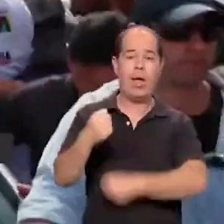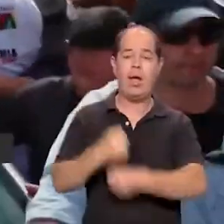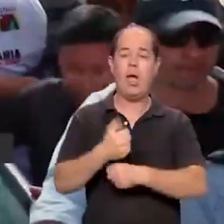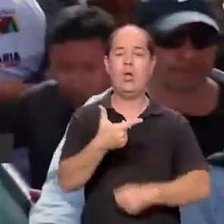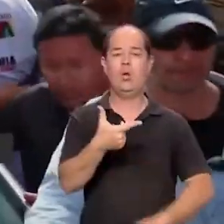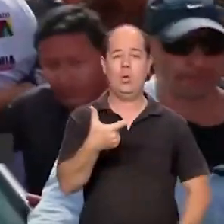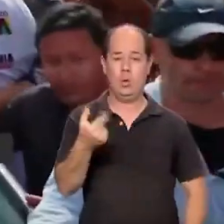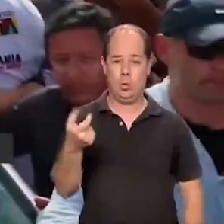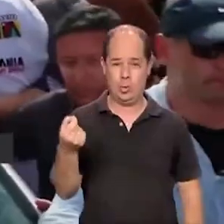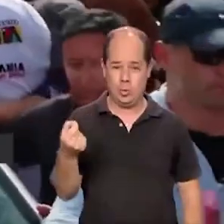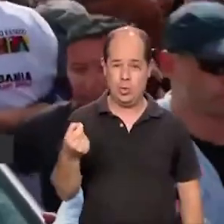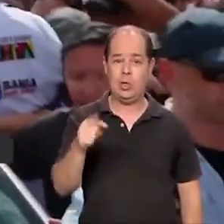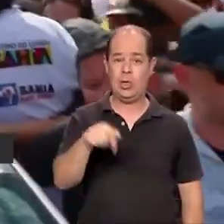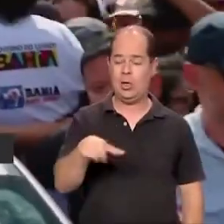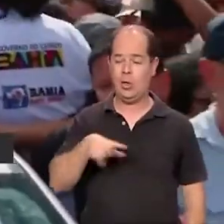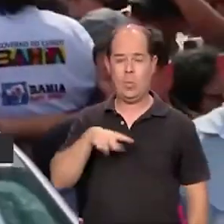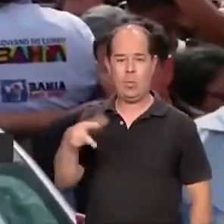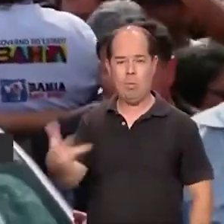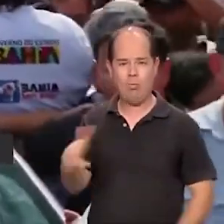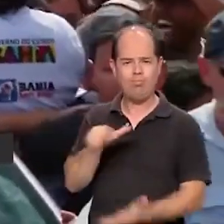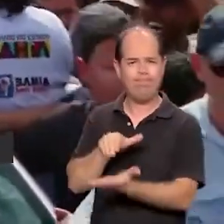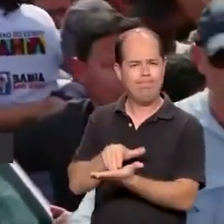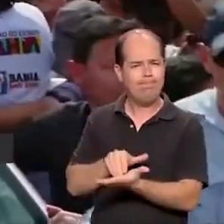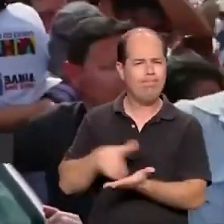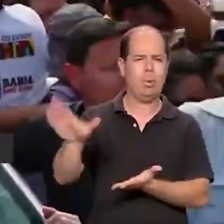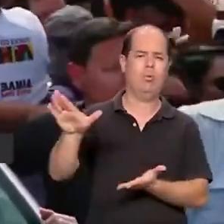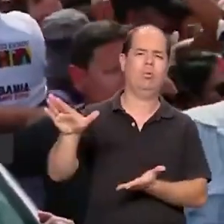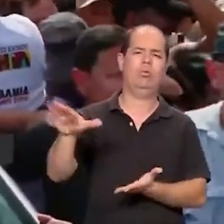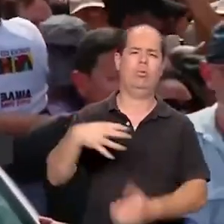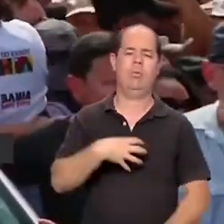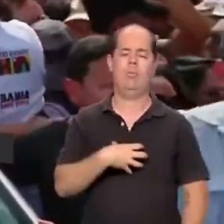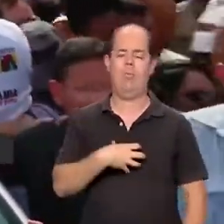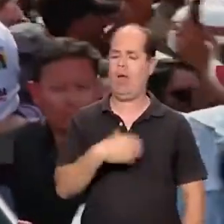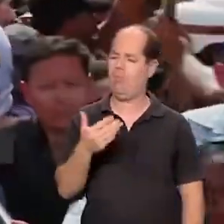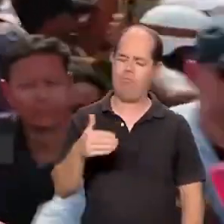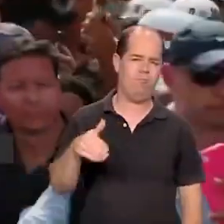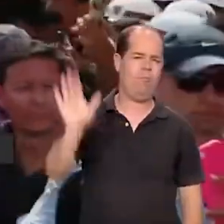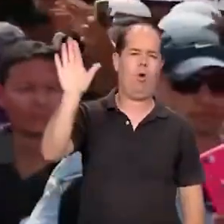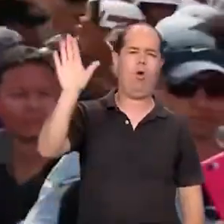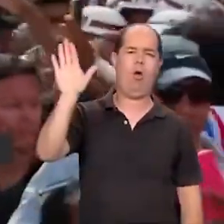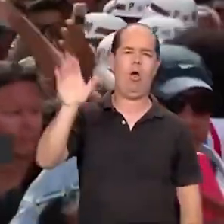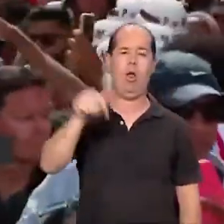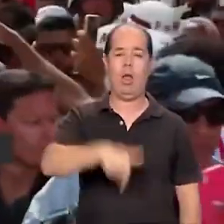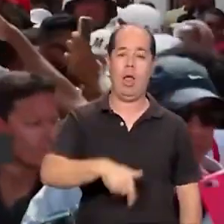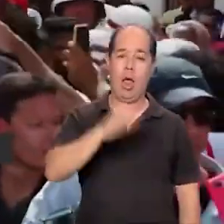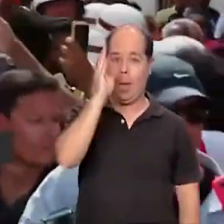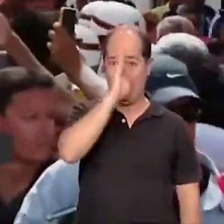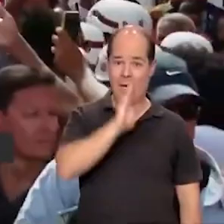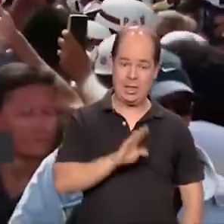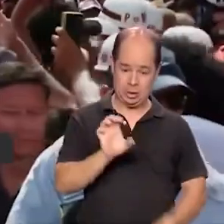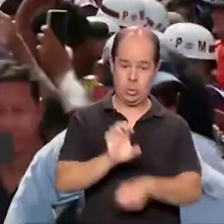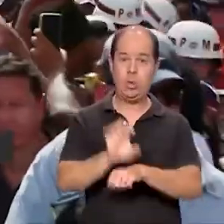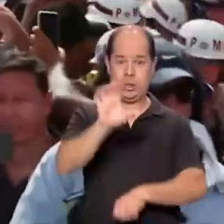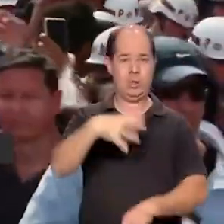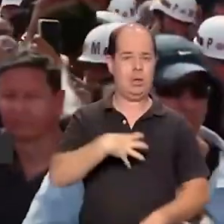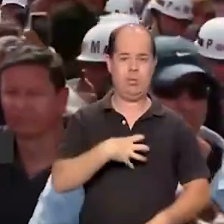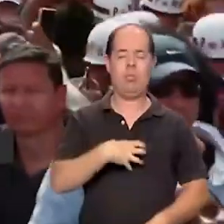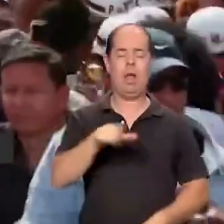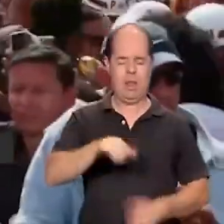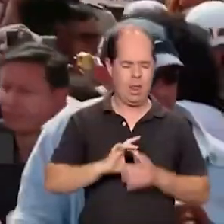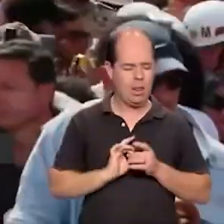os portugueses foram expulsos da Bahia e a independência do Brasil naquele estado